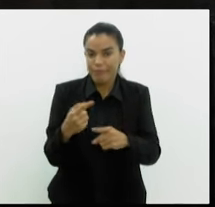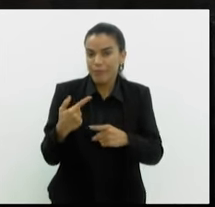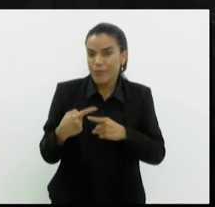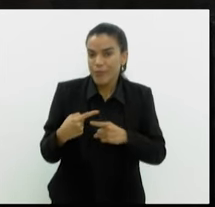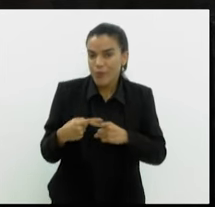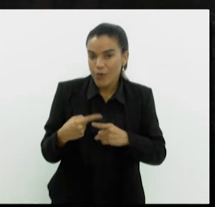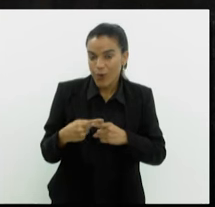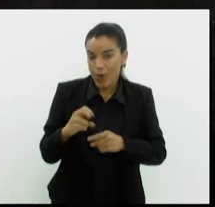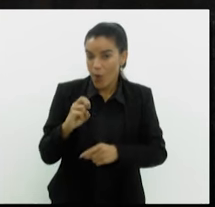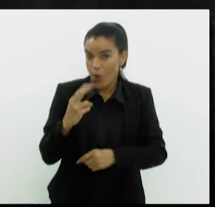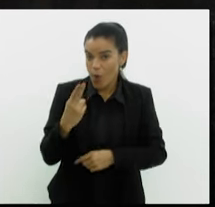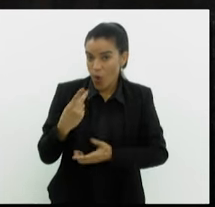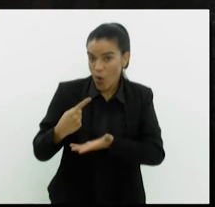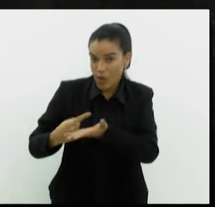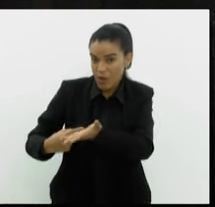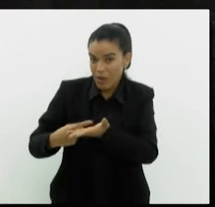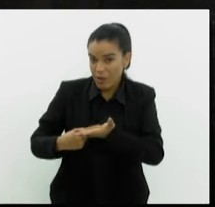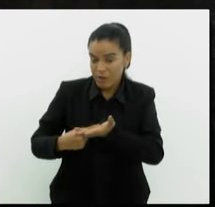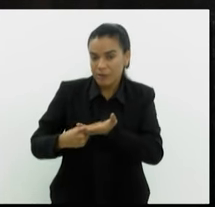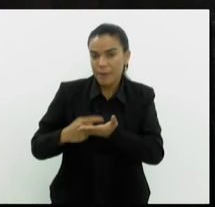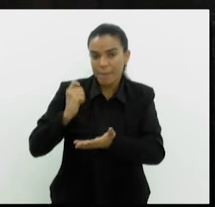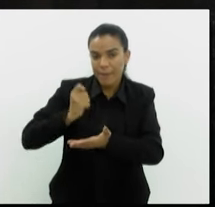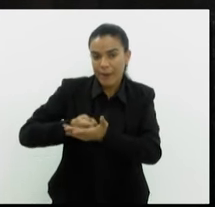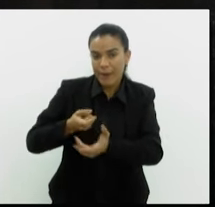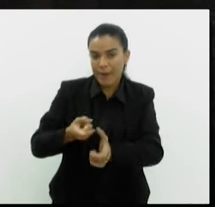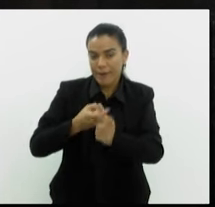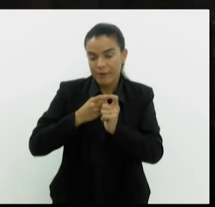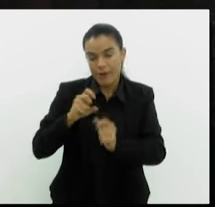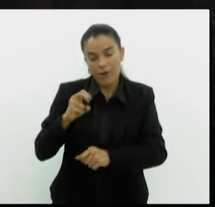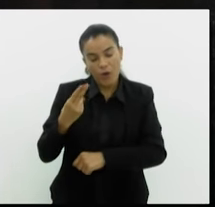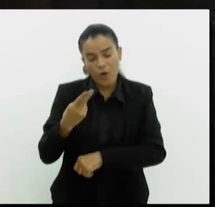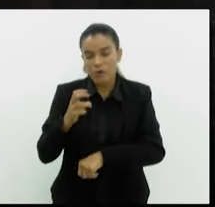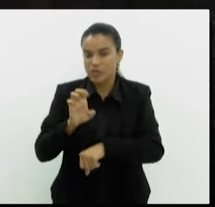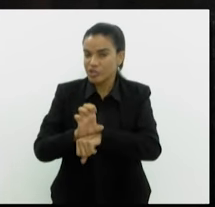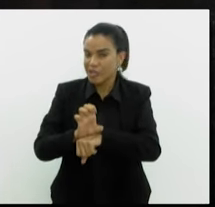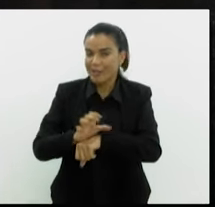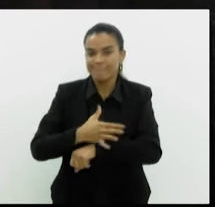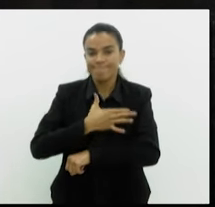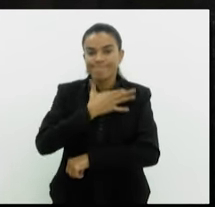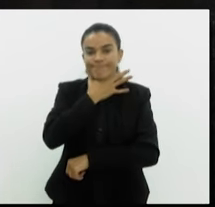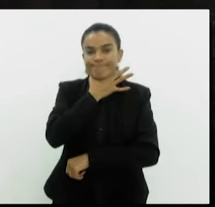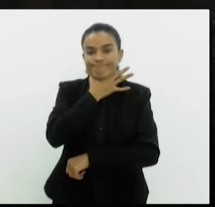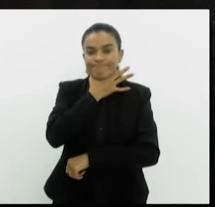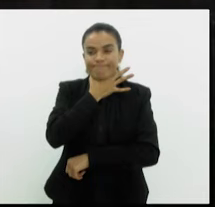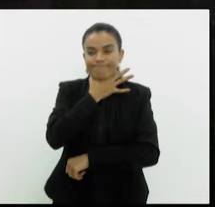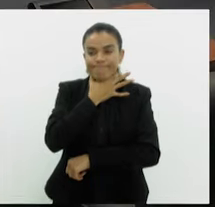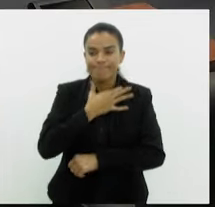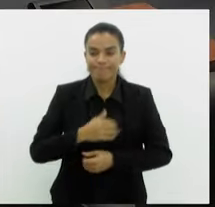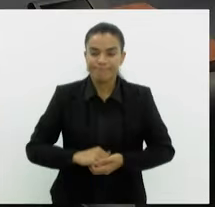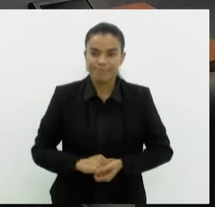se renegocia a dívida, ou o Estado quebra.